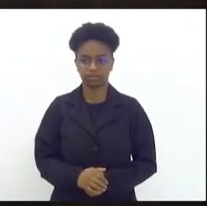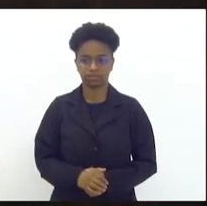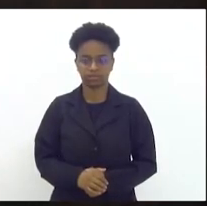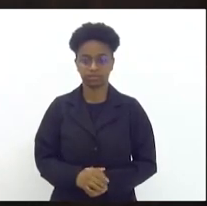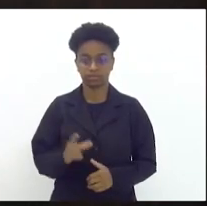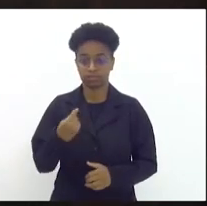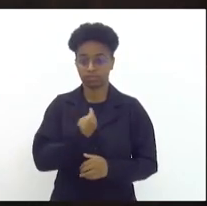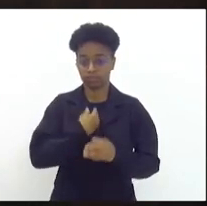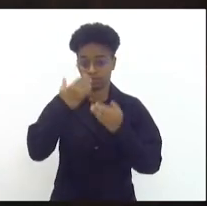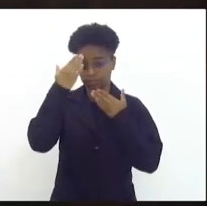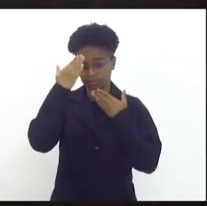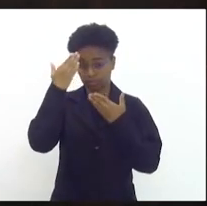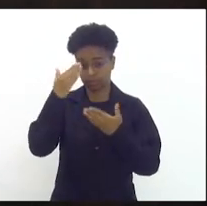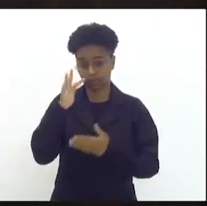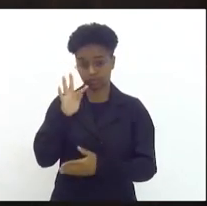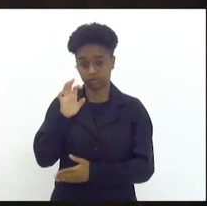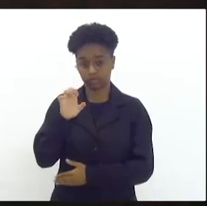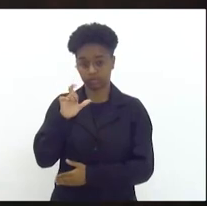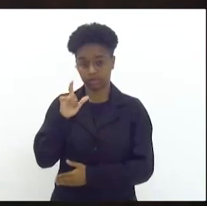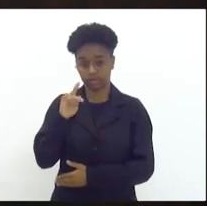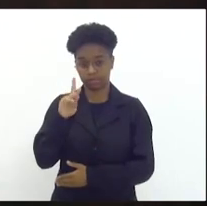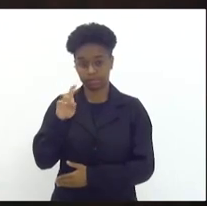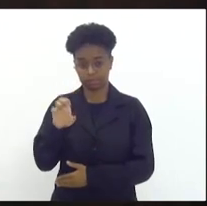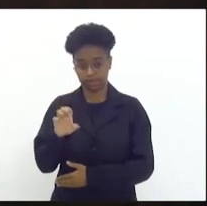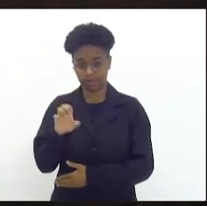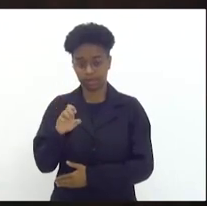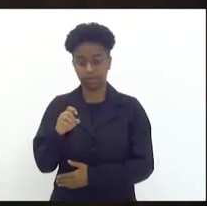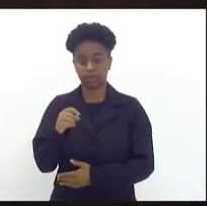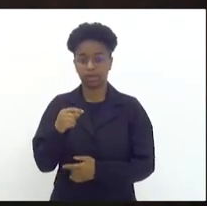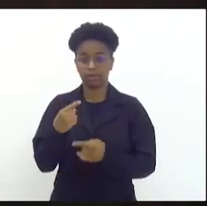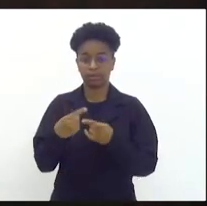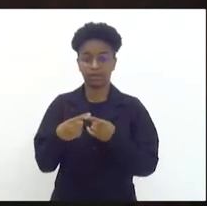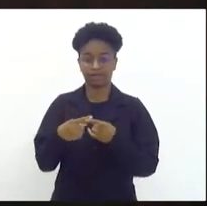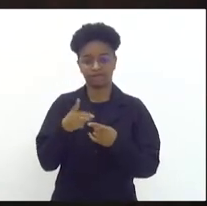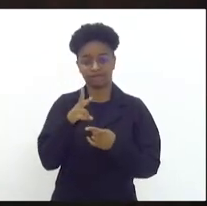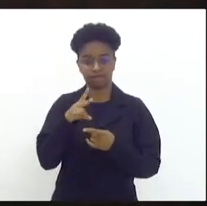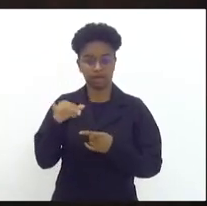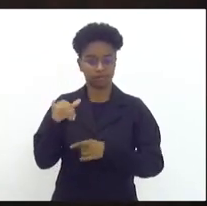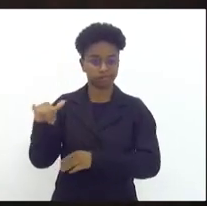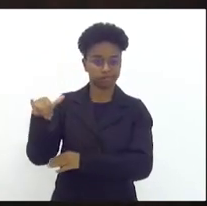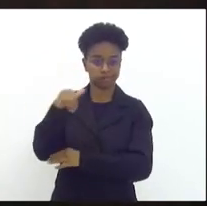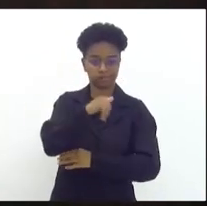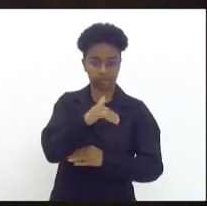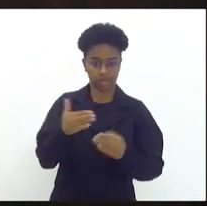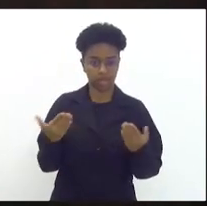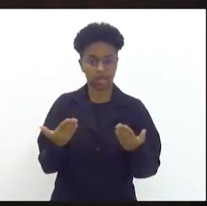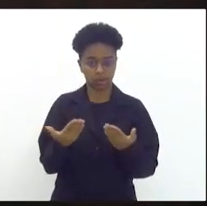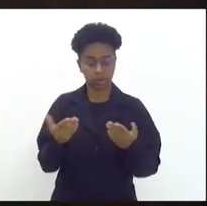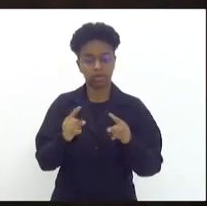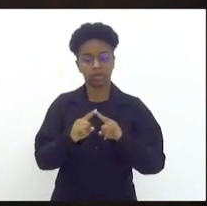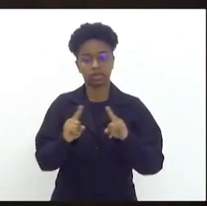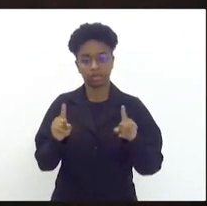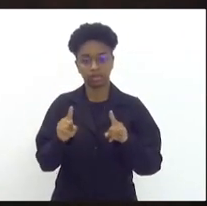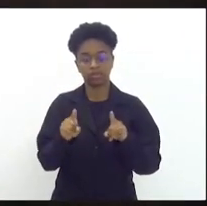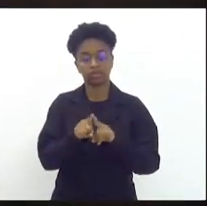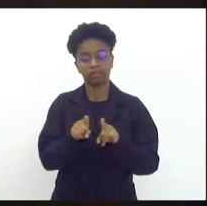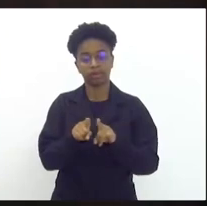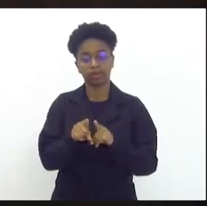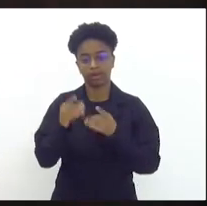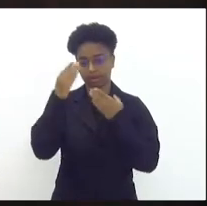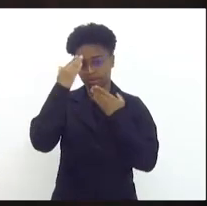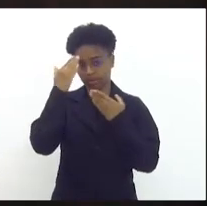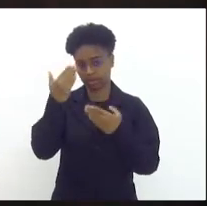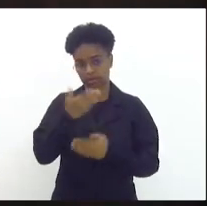agradecendo aqui o Felipe que tá com problema aí de voo agradecendo a contribuição dele